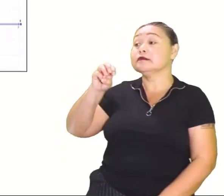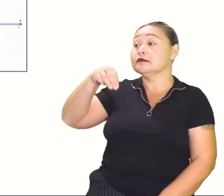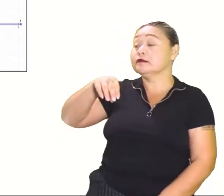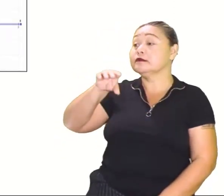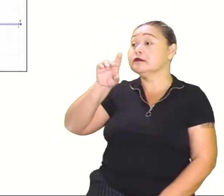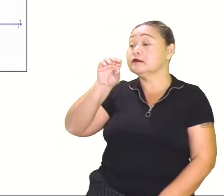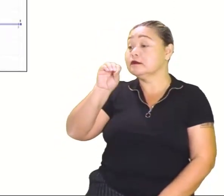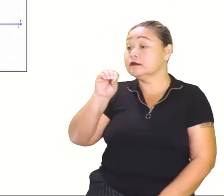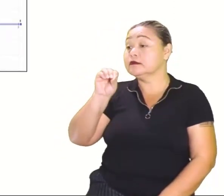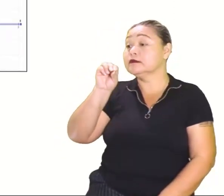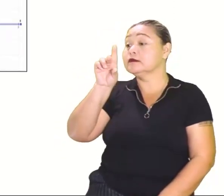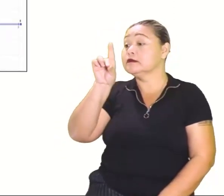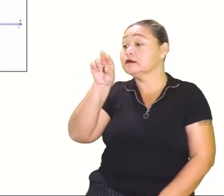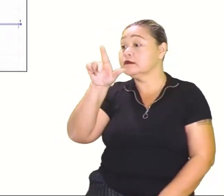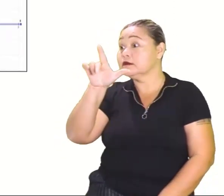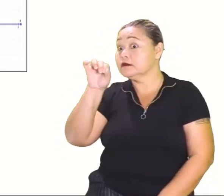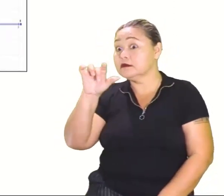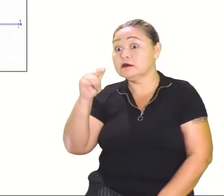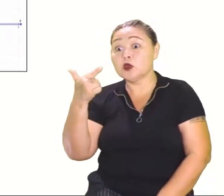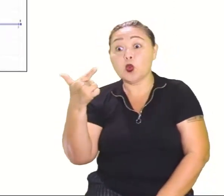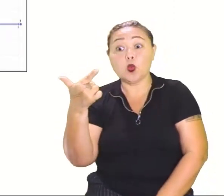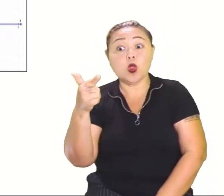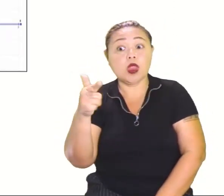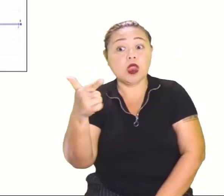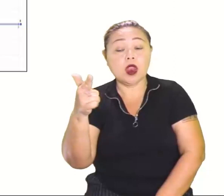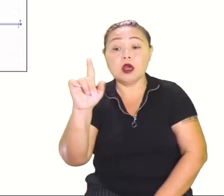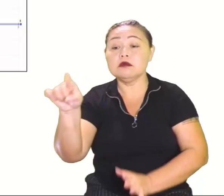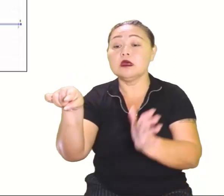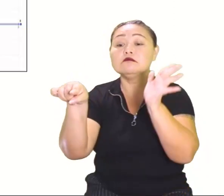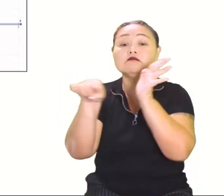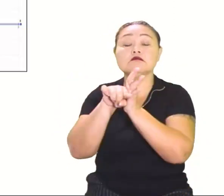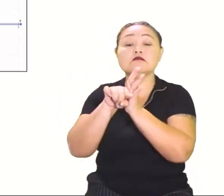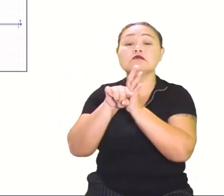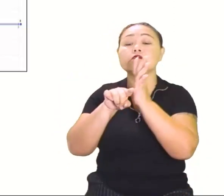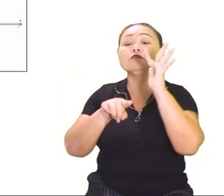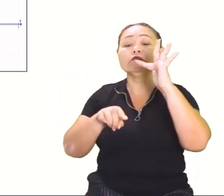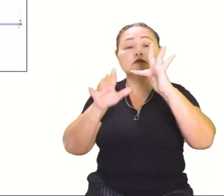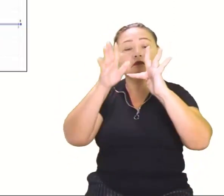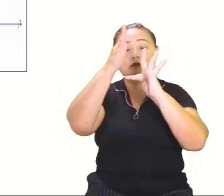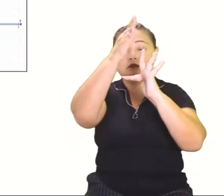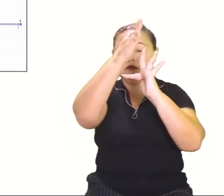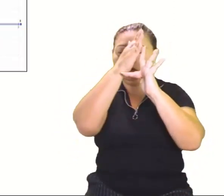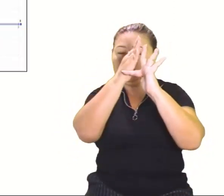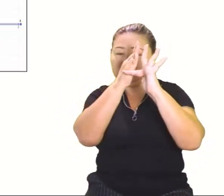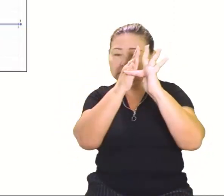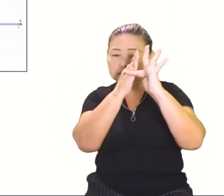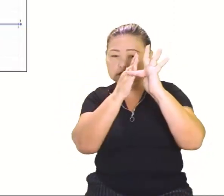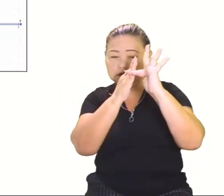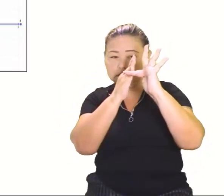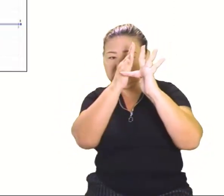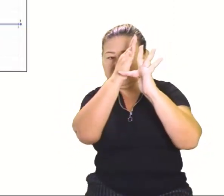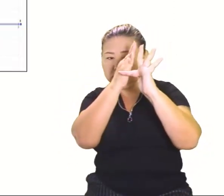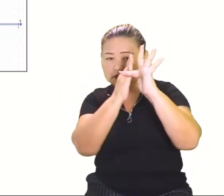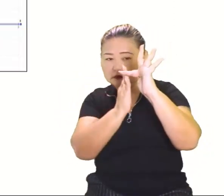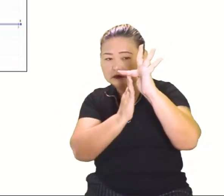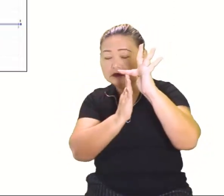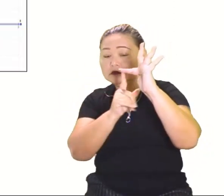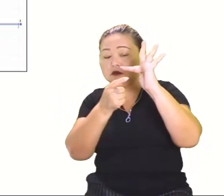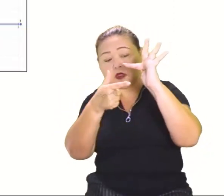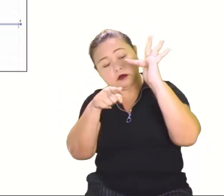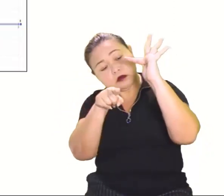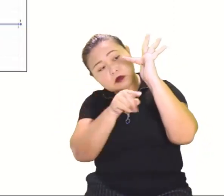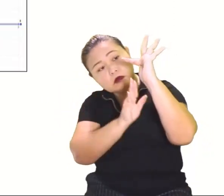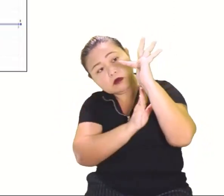ele não vai ter imagem negativa. A raiz é a mesma, mas essa parte que desceria embaixo aqui do eixo X,